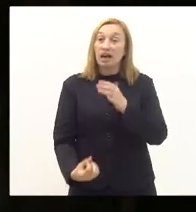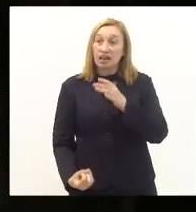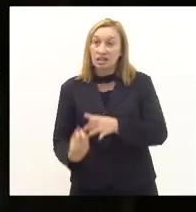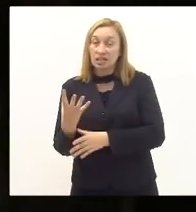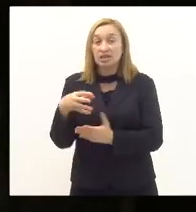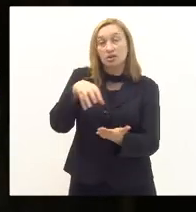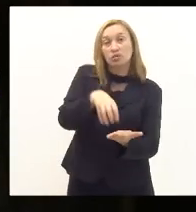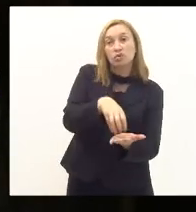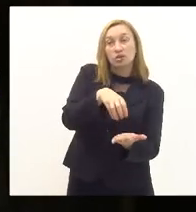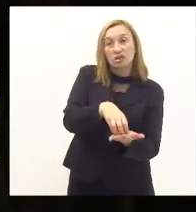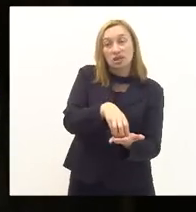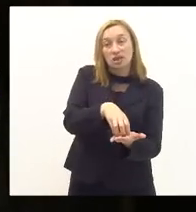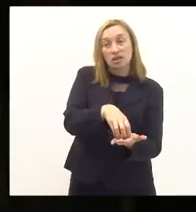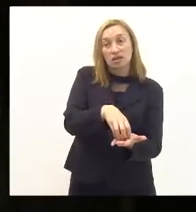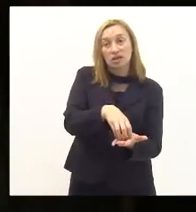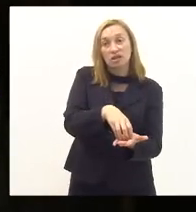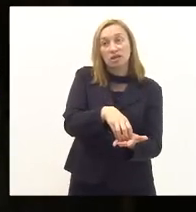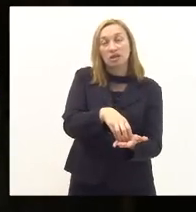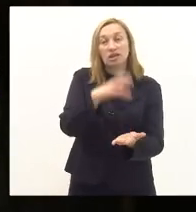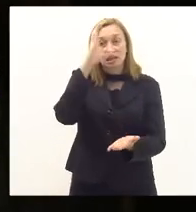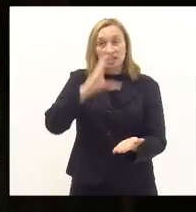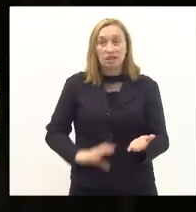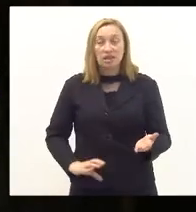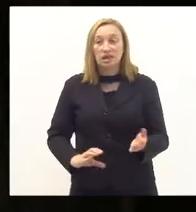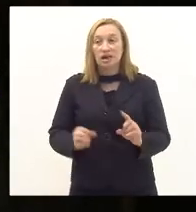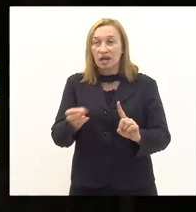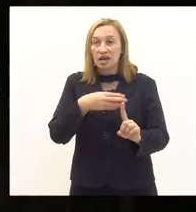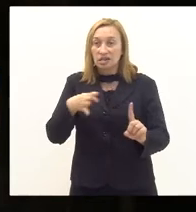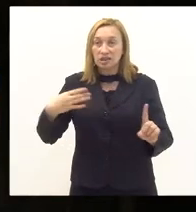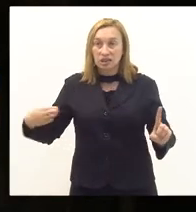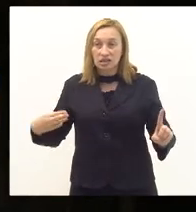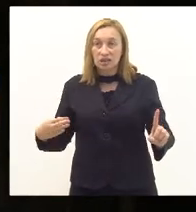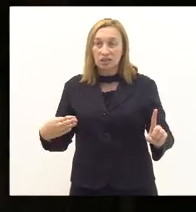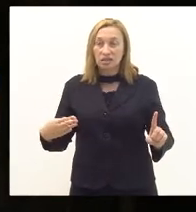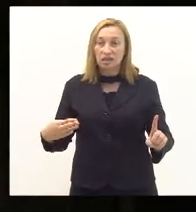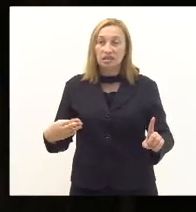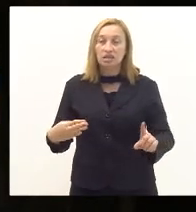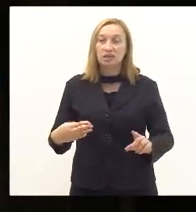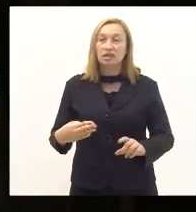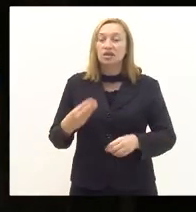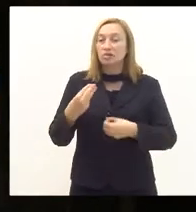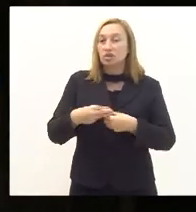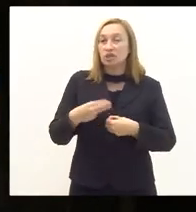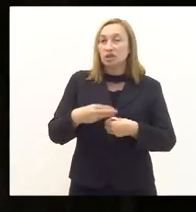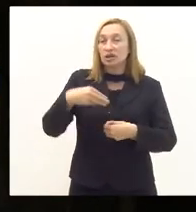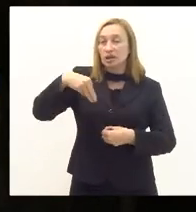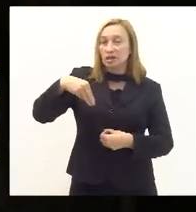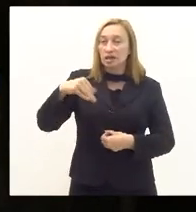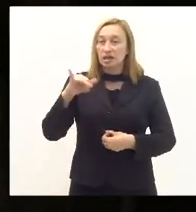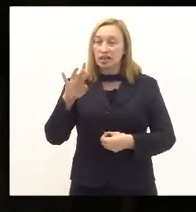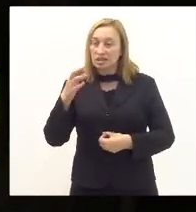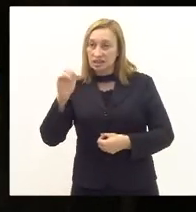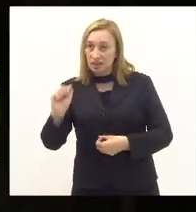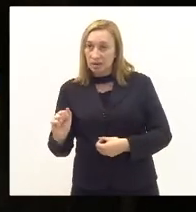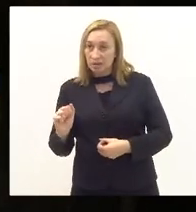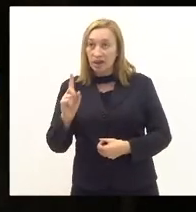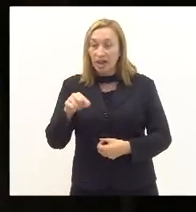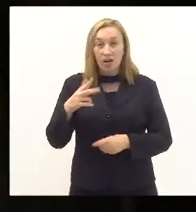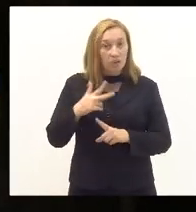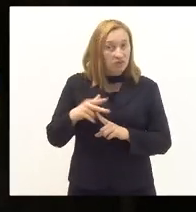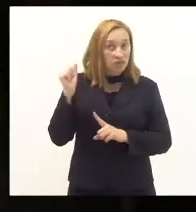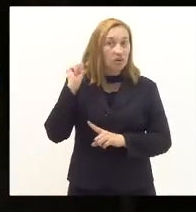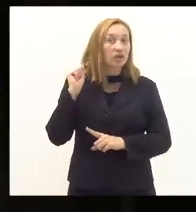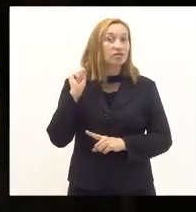do centro, a implementação do Centro de Cidadania LGBT Bia Tancredi no município de Miracema é uma